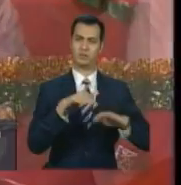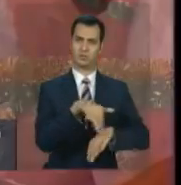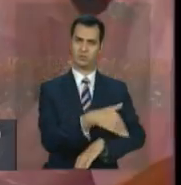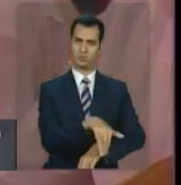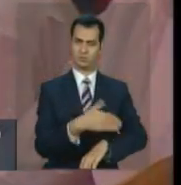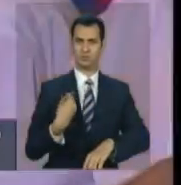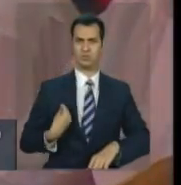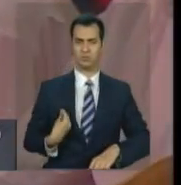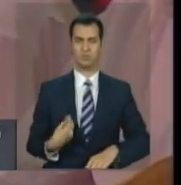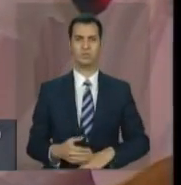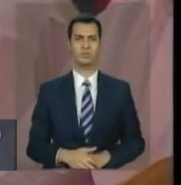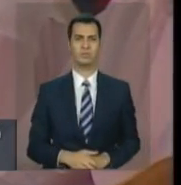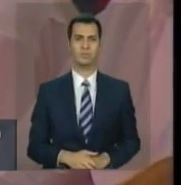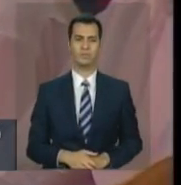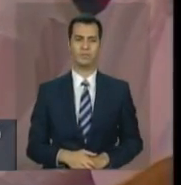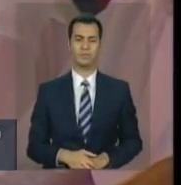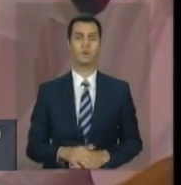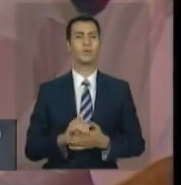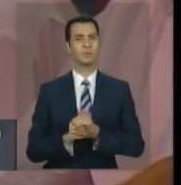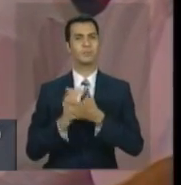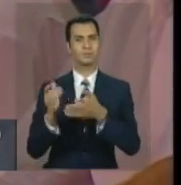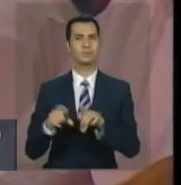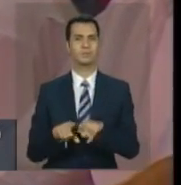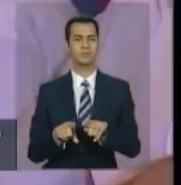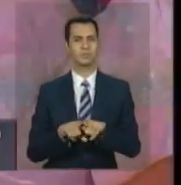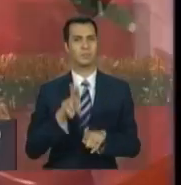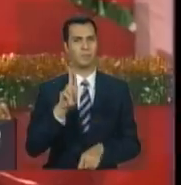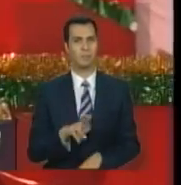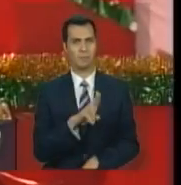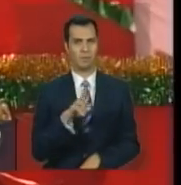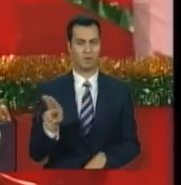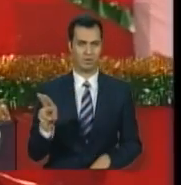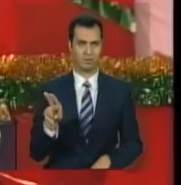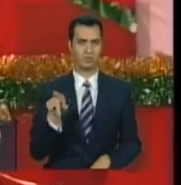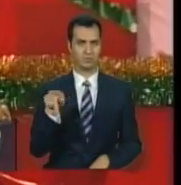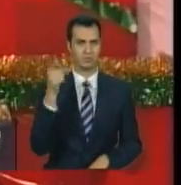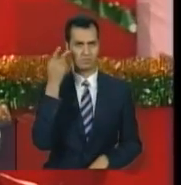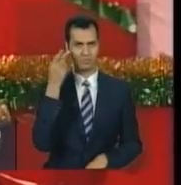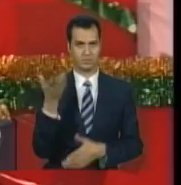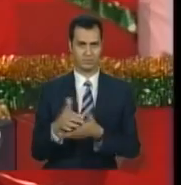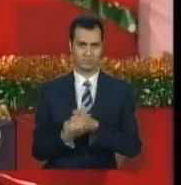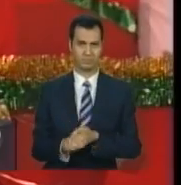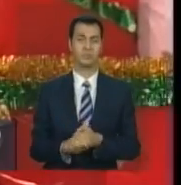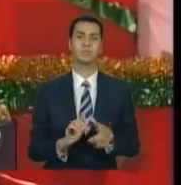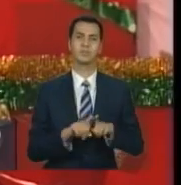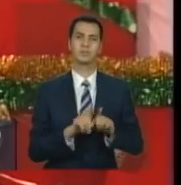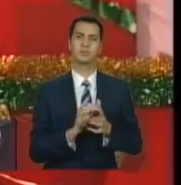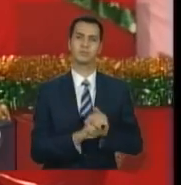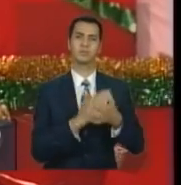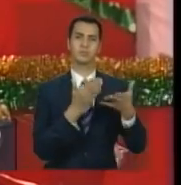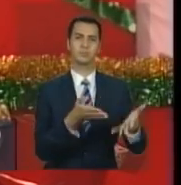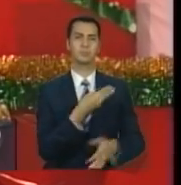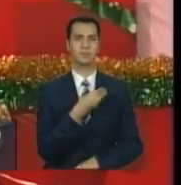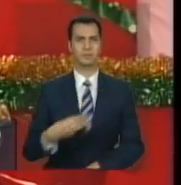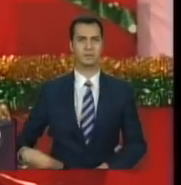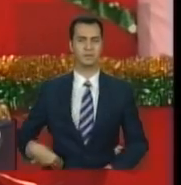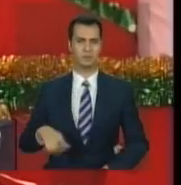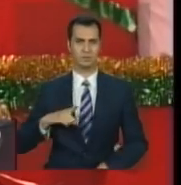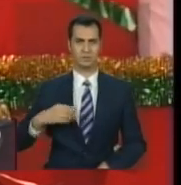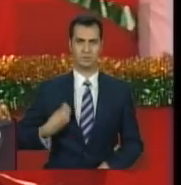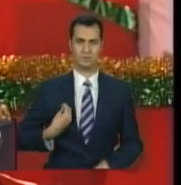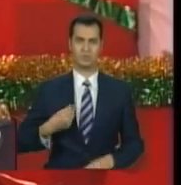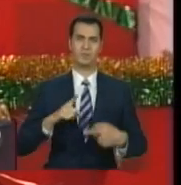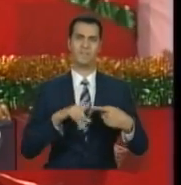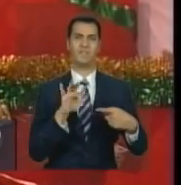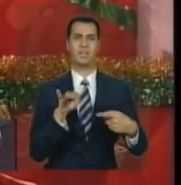vicário da Arquidiocese de São Paulo. Cumprimentar todos os ministros de Estado aqui presentes. O